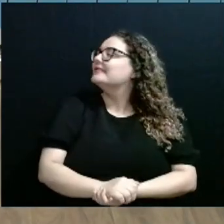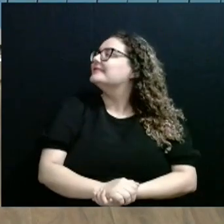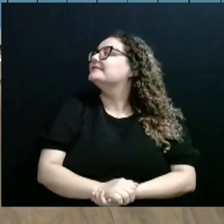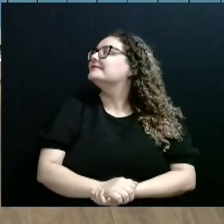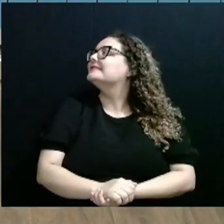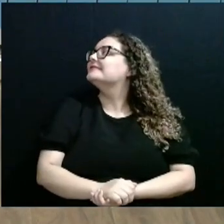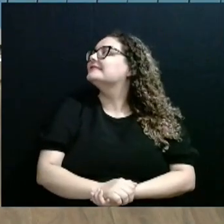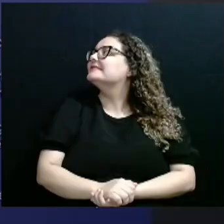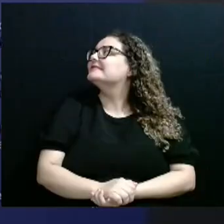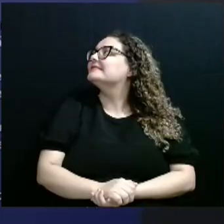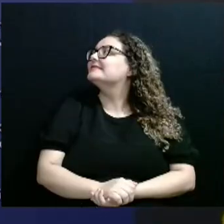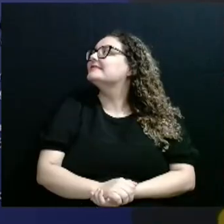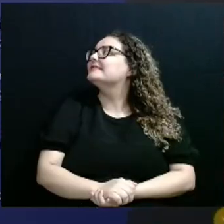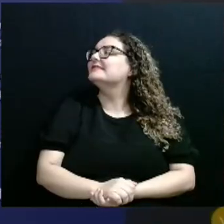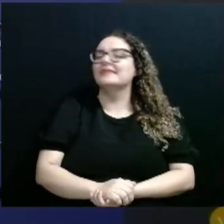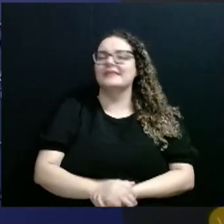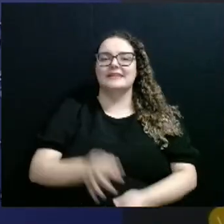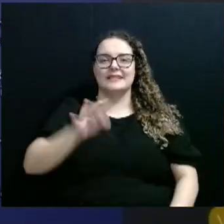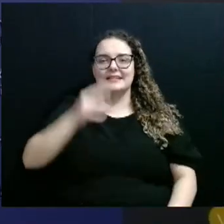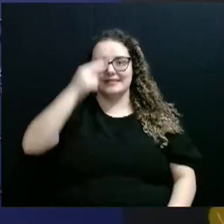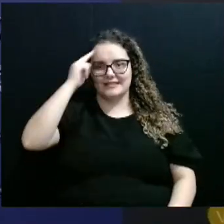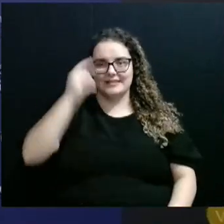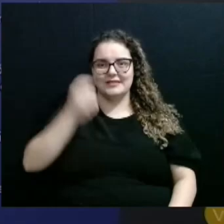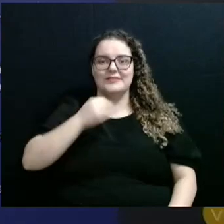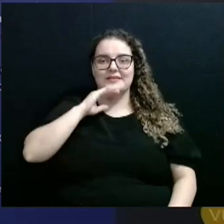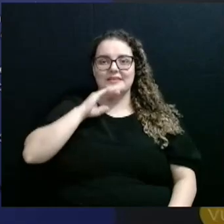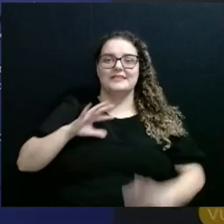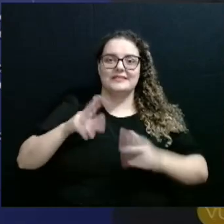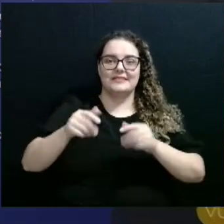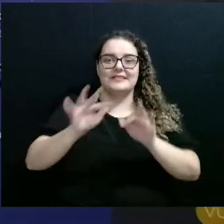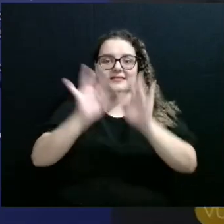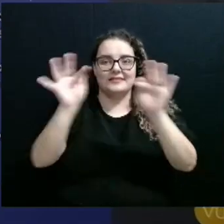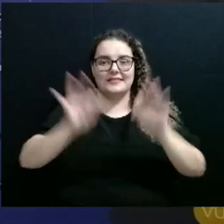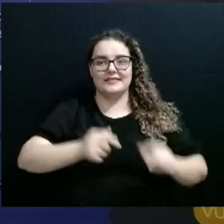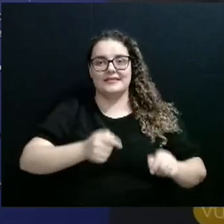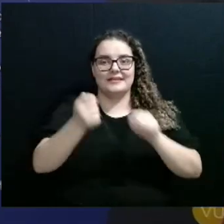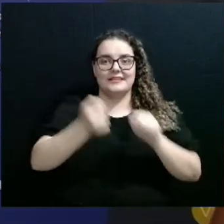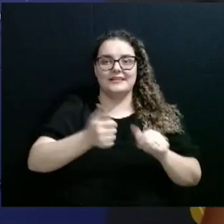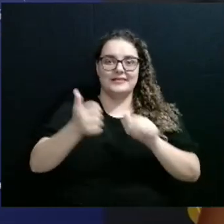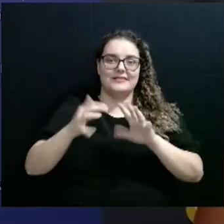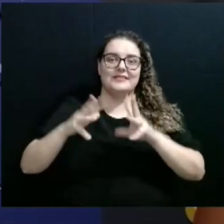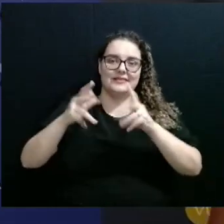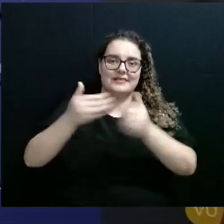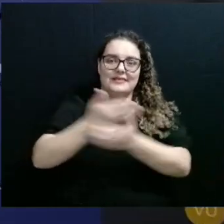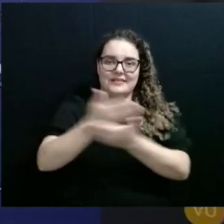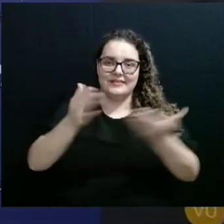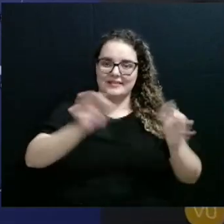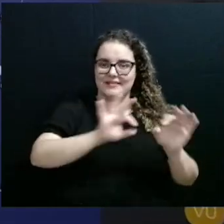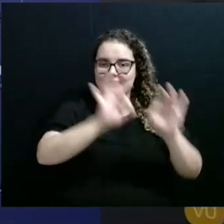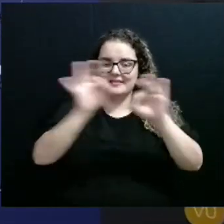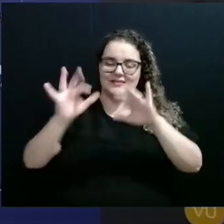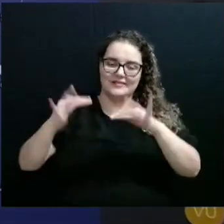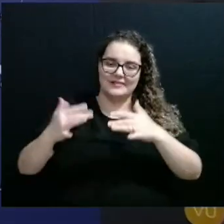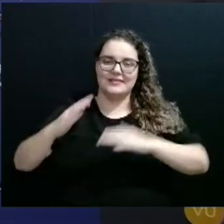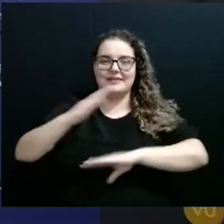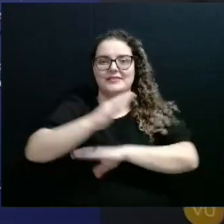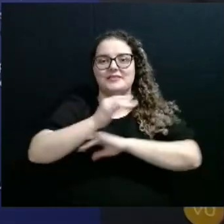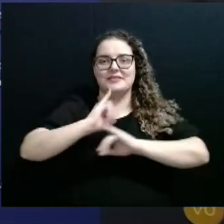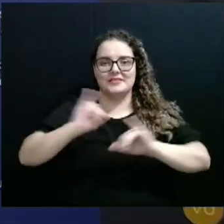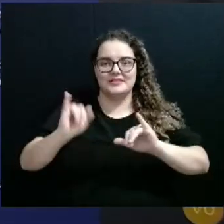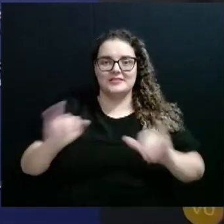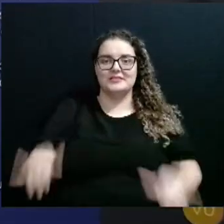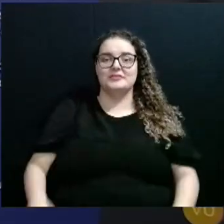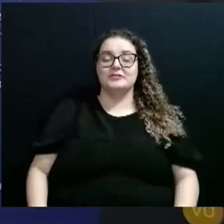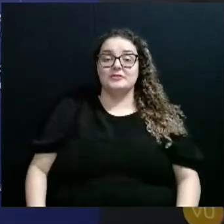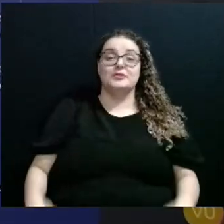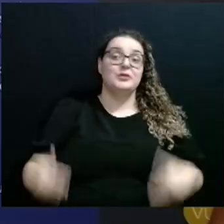Com certeza, Gabriel. Boa tarde para todo mundo. Feliz ano novo para todos que acompanham aqui o Câmara Notícia. Bom, olha